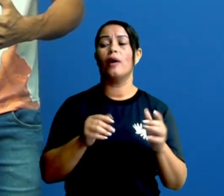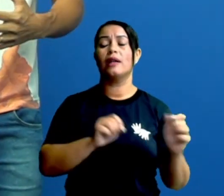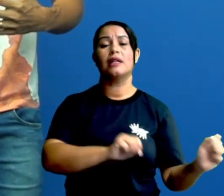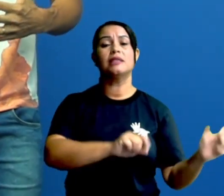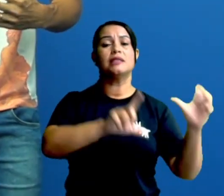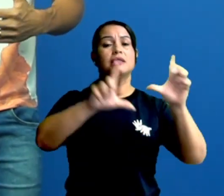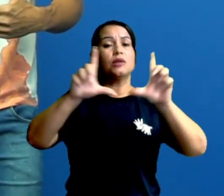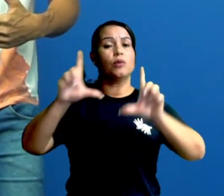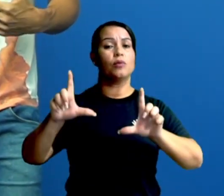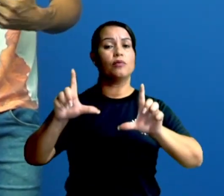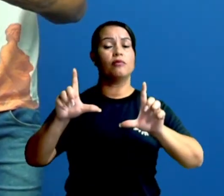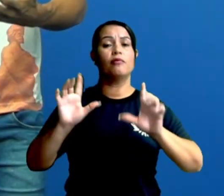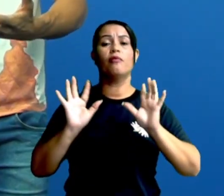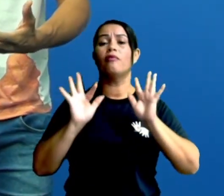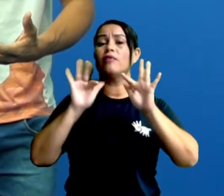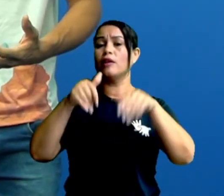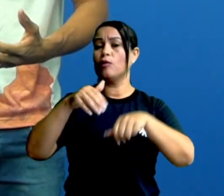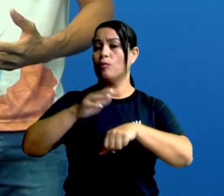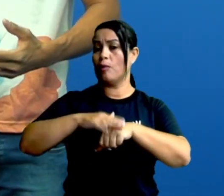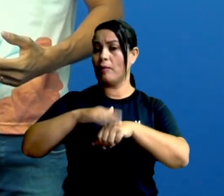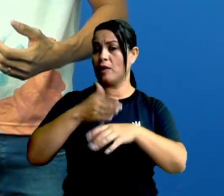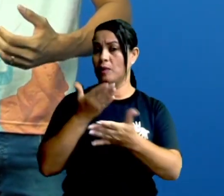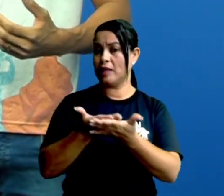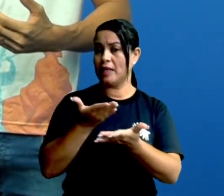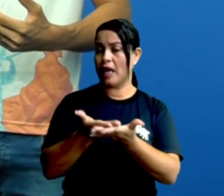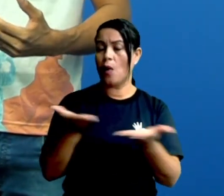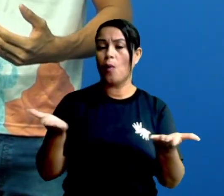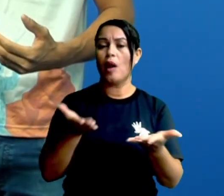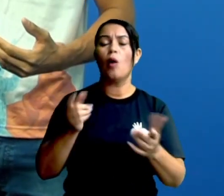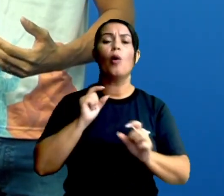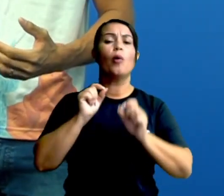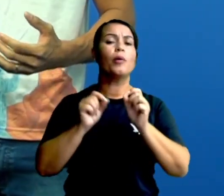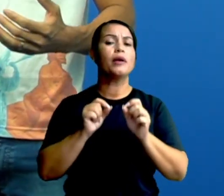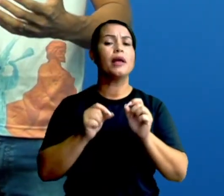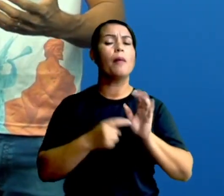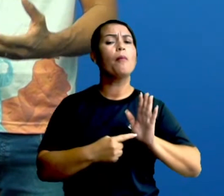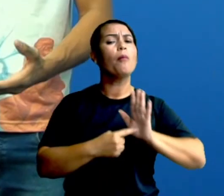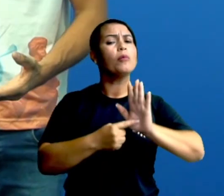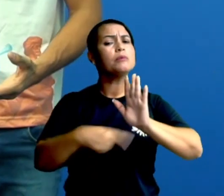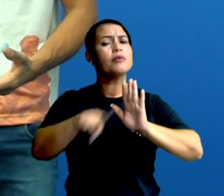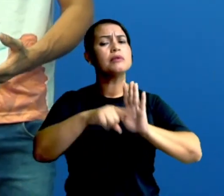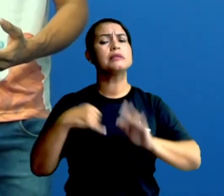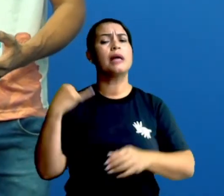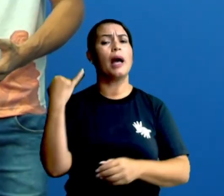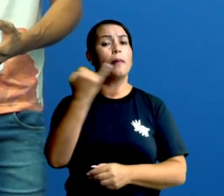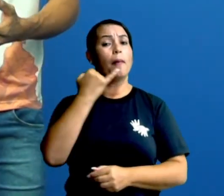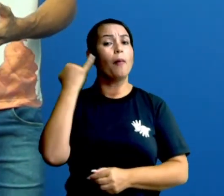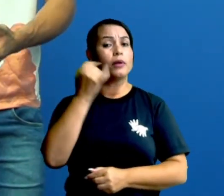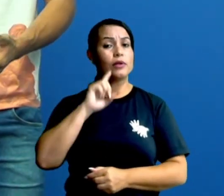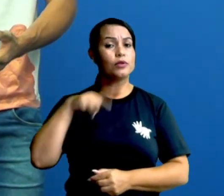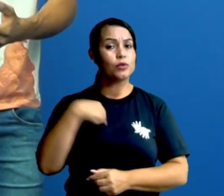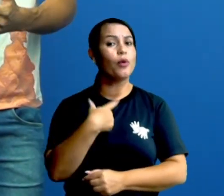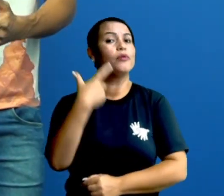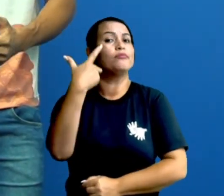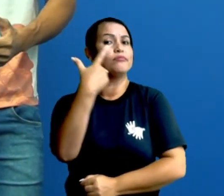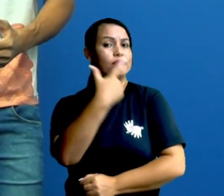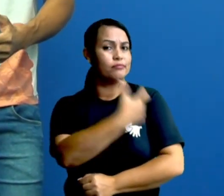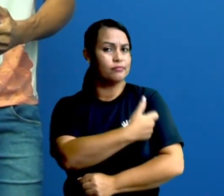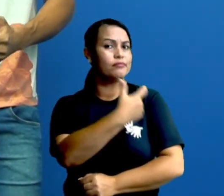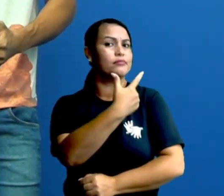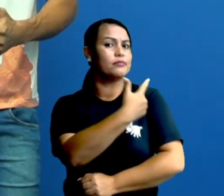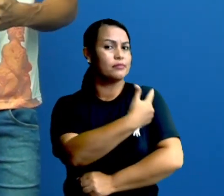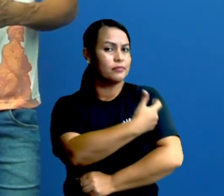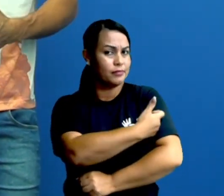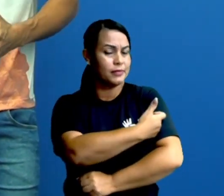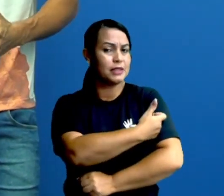slide, nesse nosso último momento de aula, né, reforçando para vocês a importância de nós tomarmos a